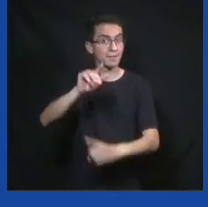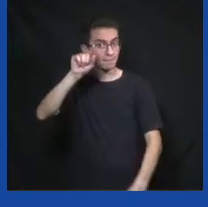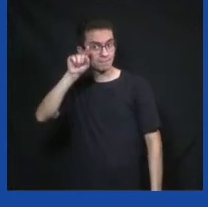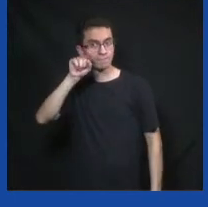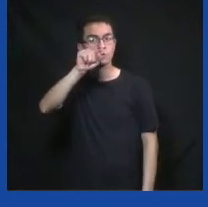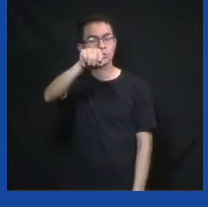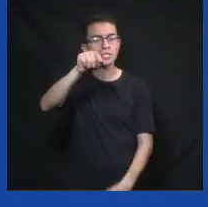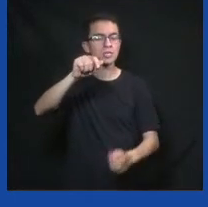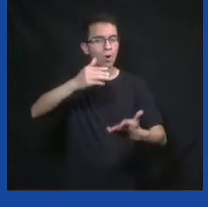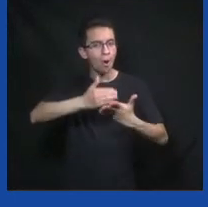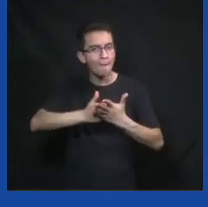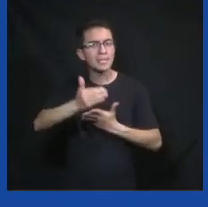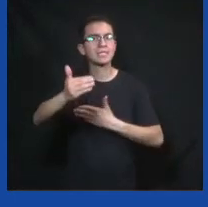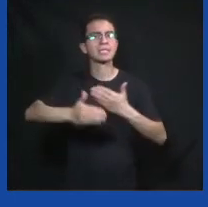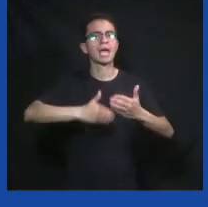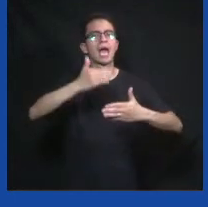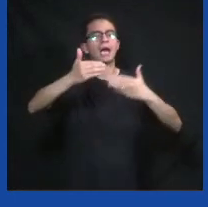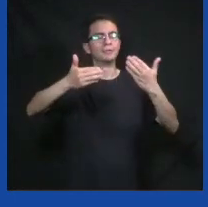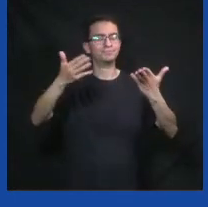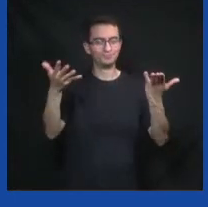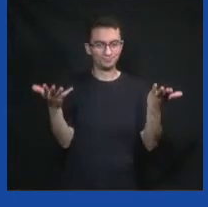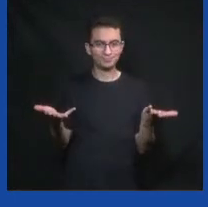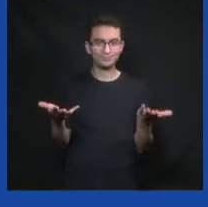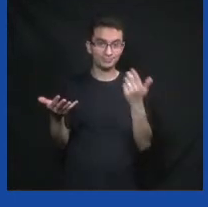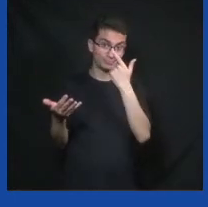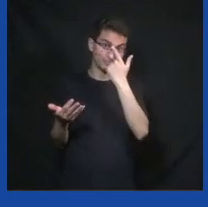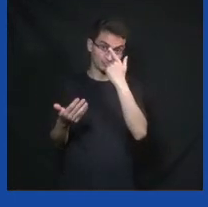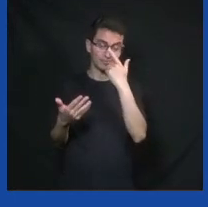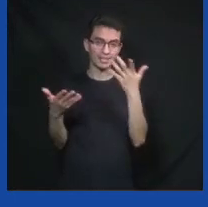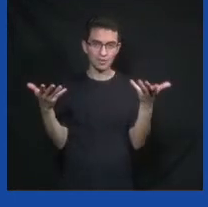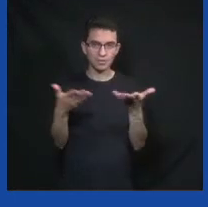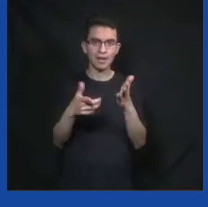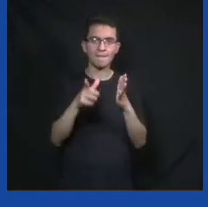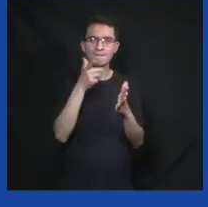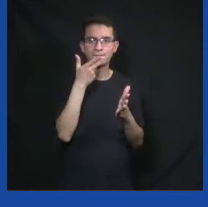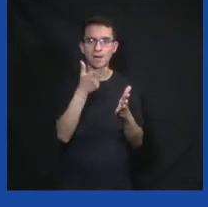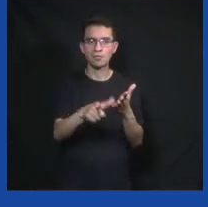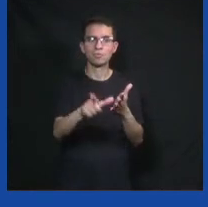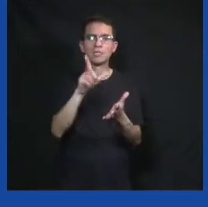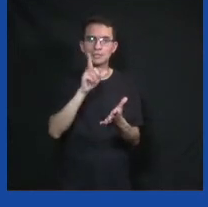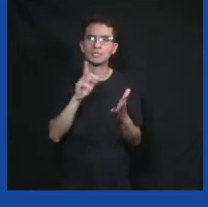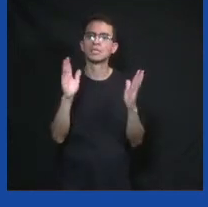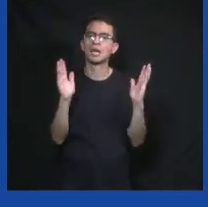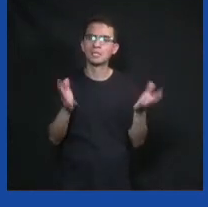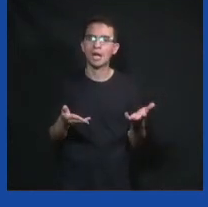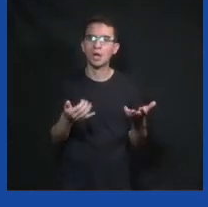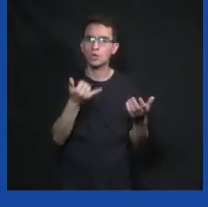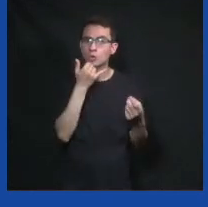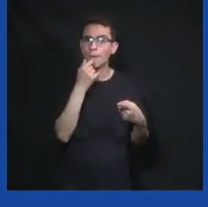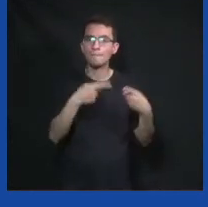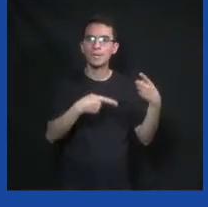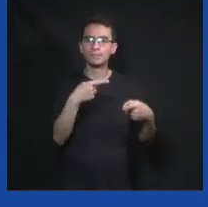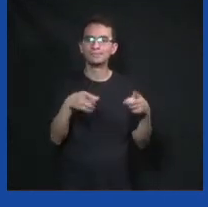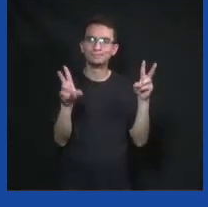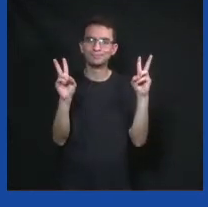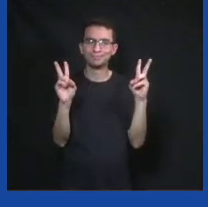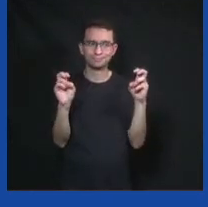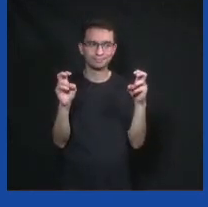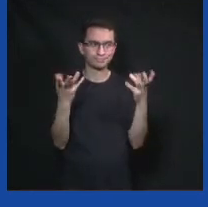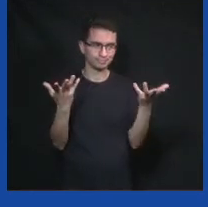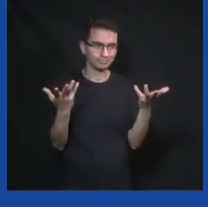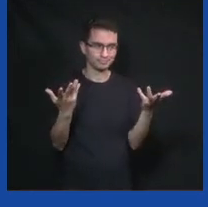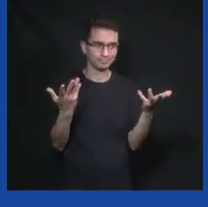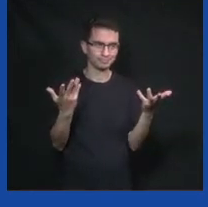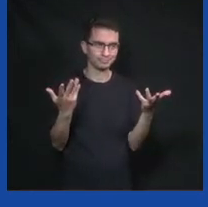primeiro passo nessa trajetória. E já digo por antecipação, política, desculpa usar esse termo, gente, né? Meio polêmico,